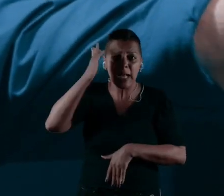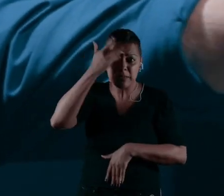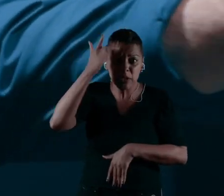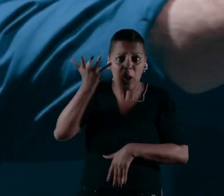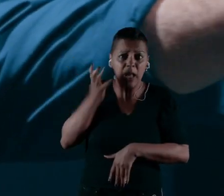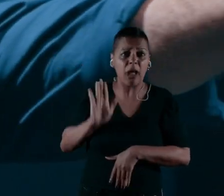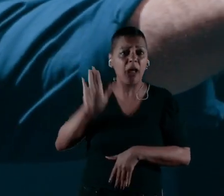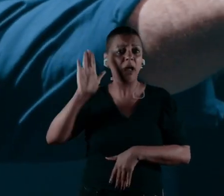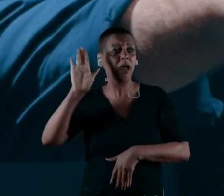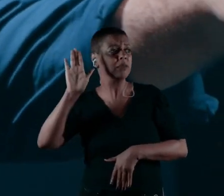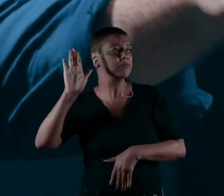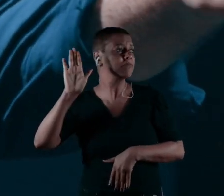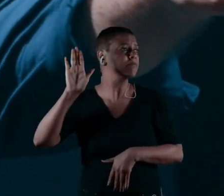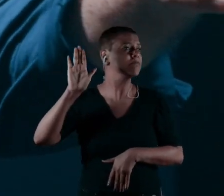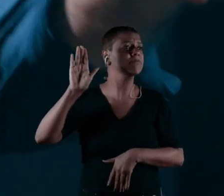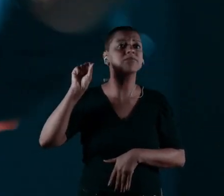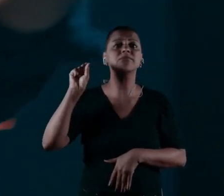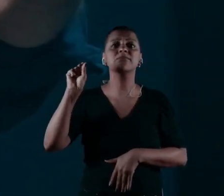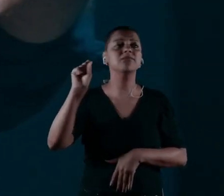aqui?